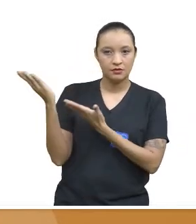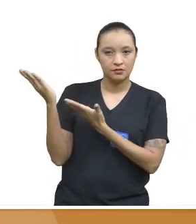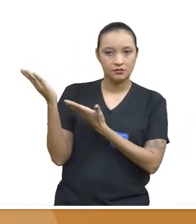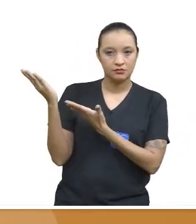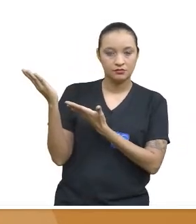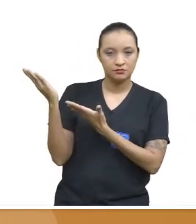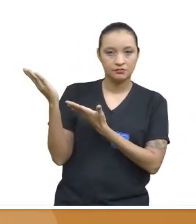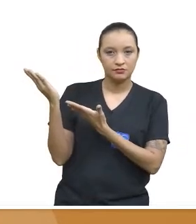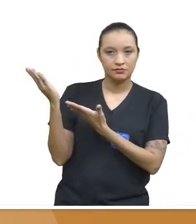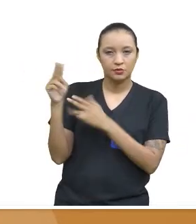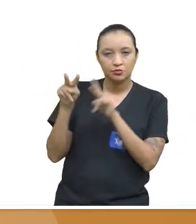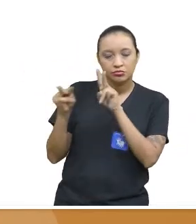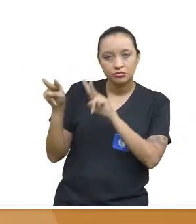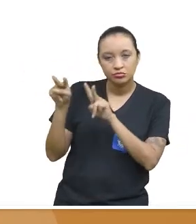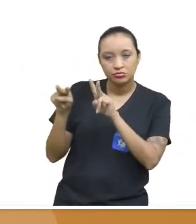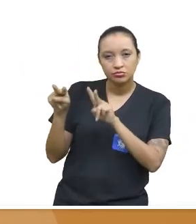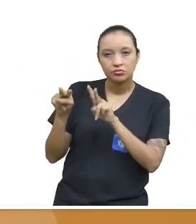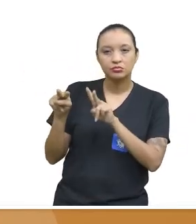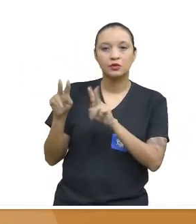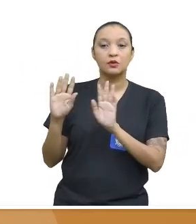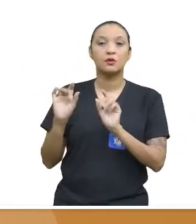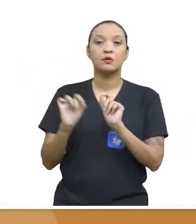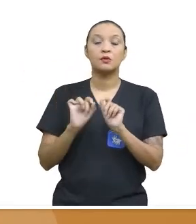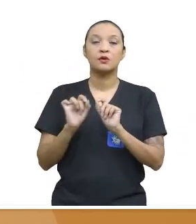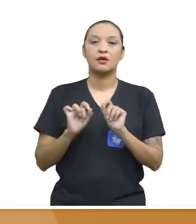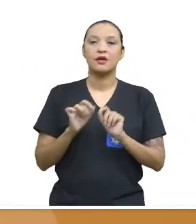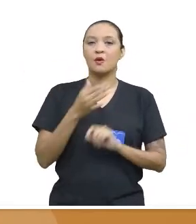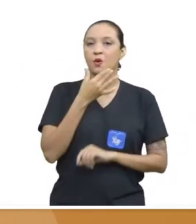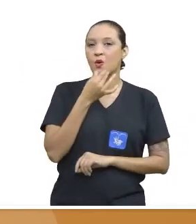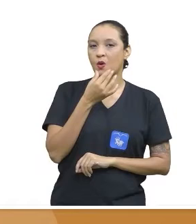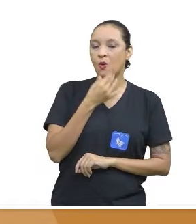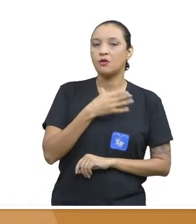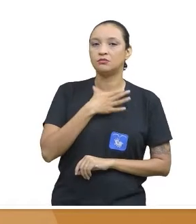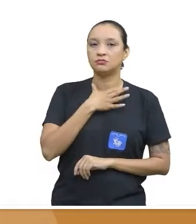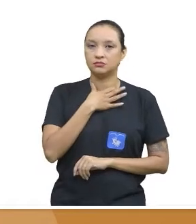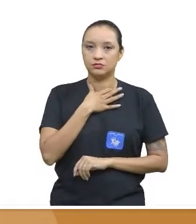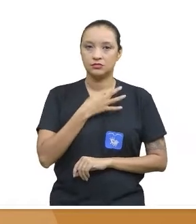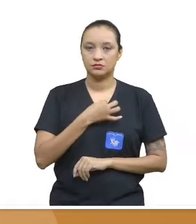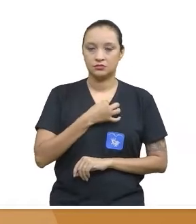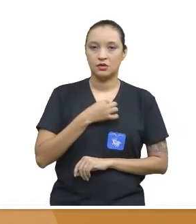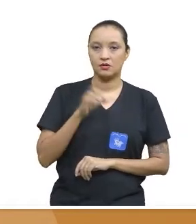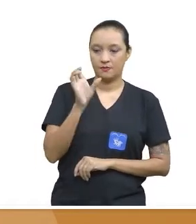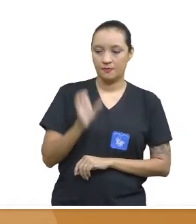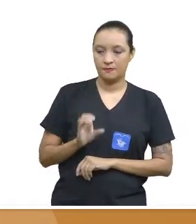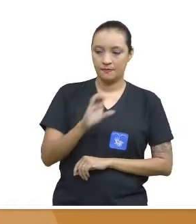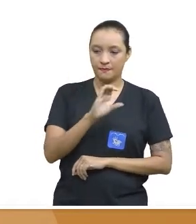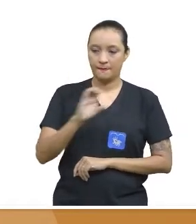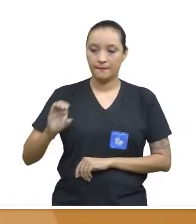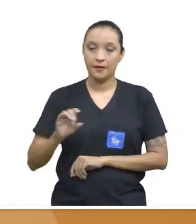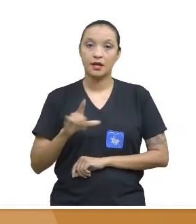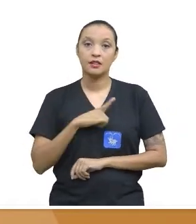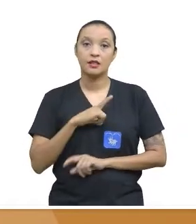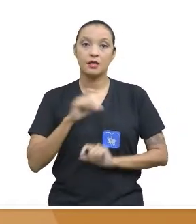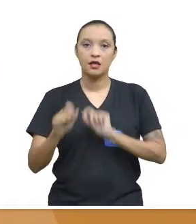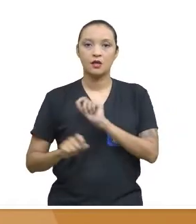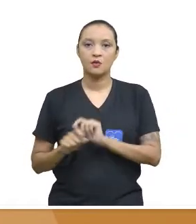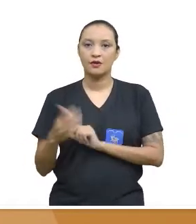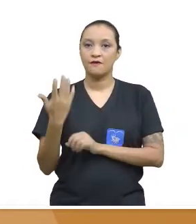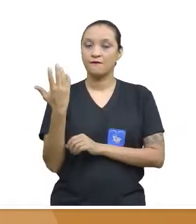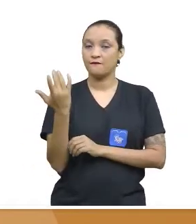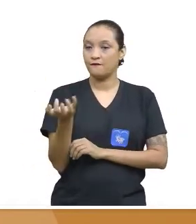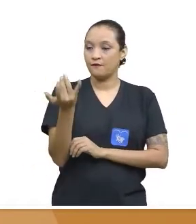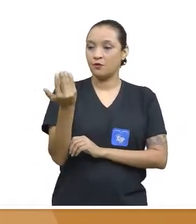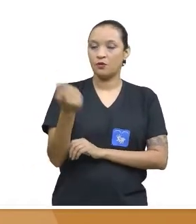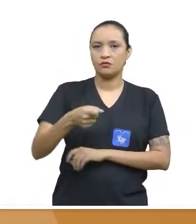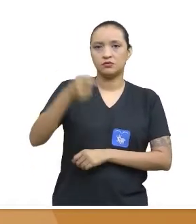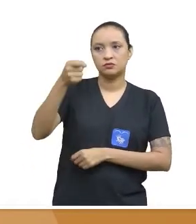mais atenta a essa imagem, o Padre Hidalgo está carregando ali uma chama, uma tocha.